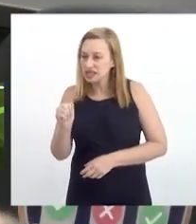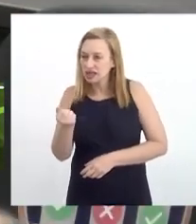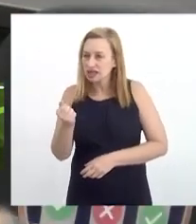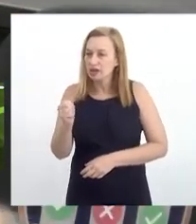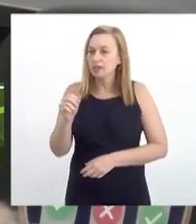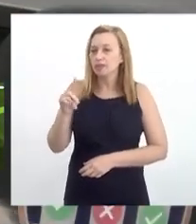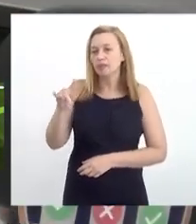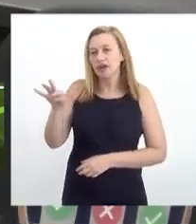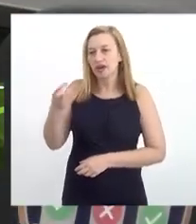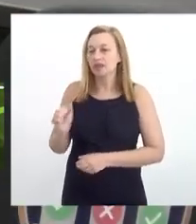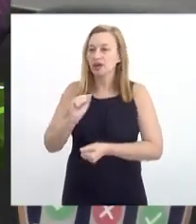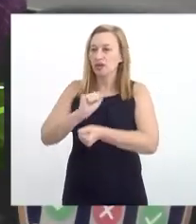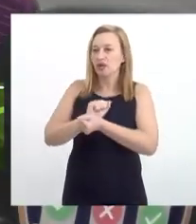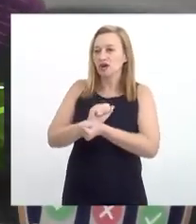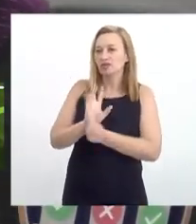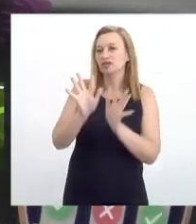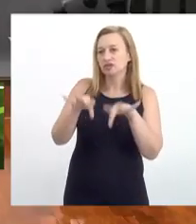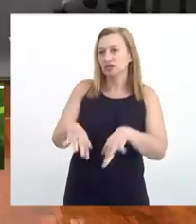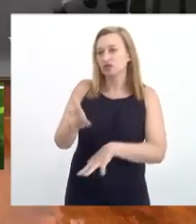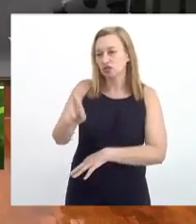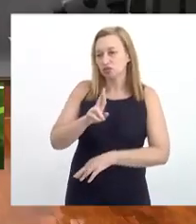Aguardo ao final as respostas.